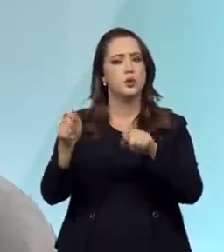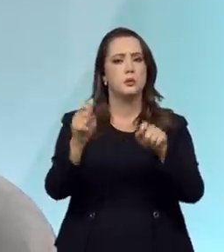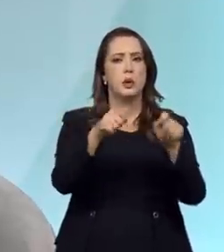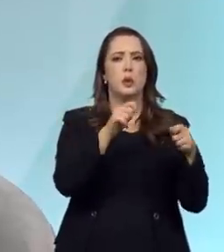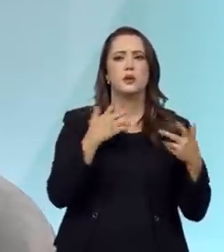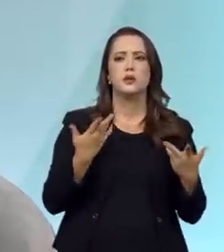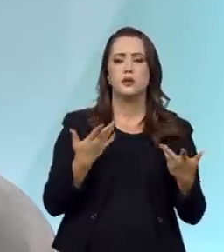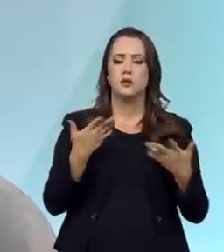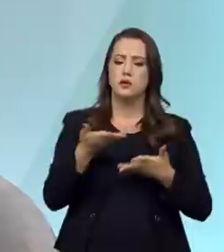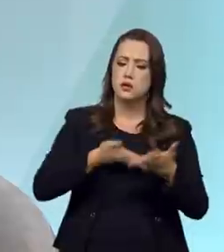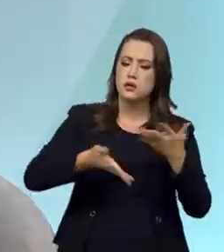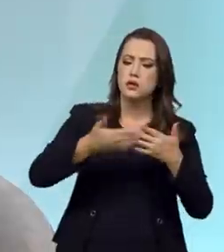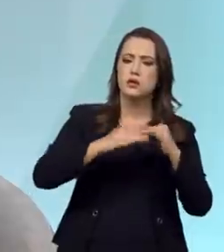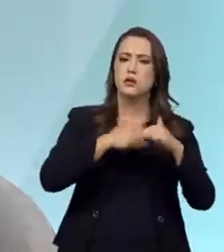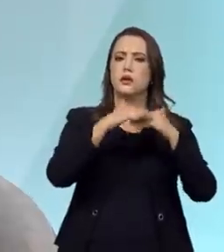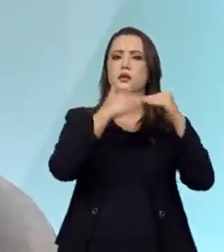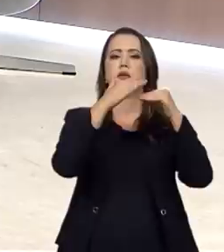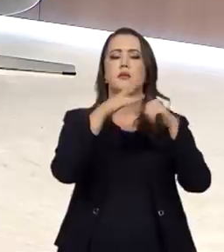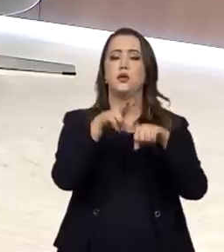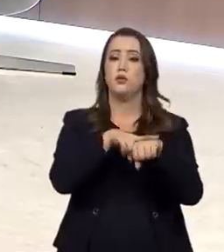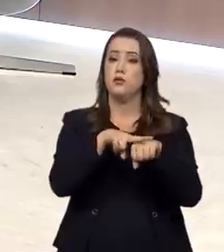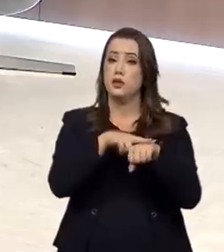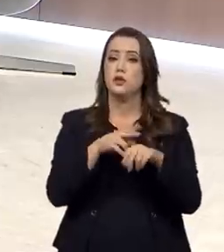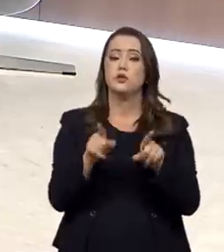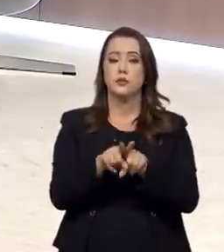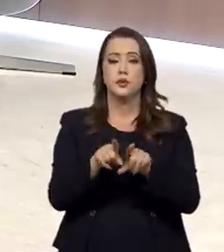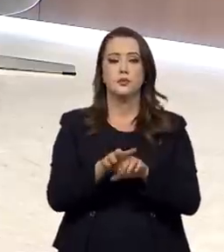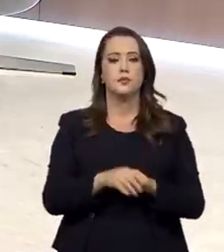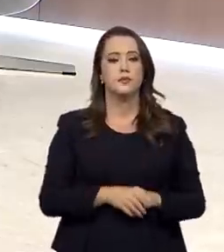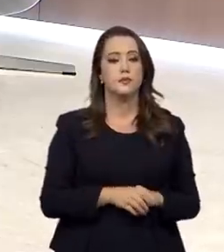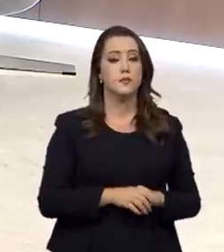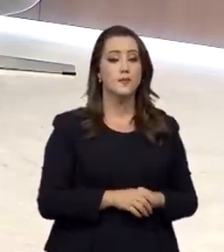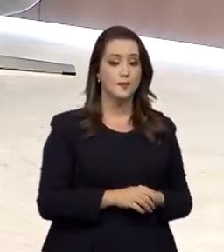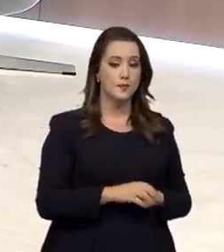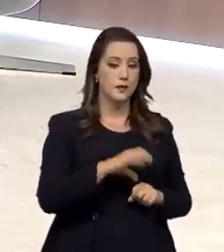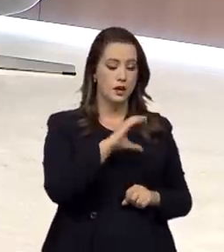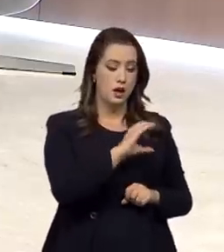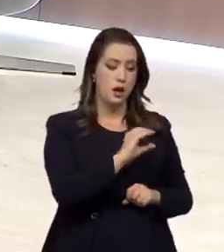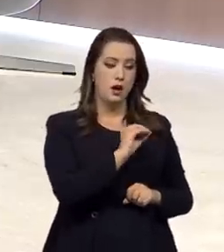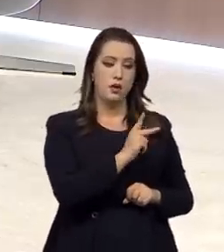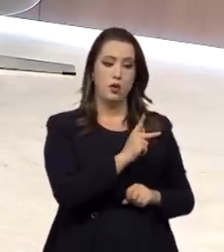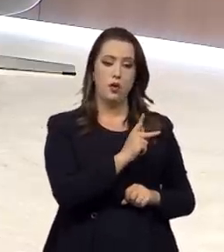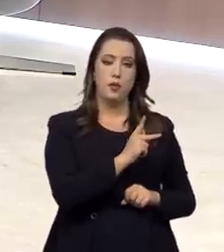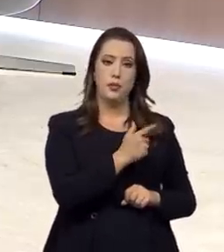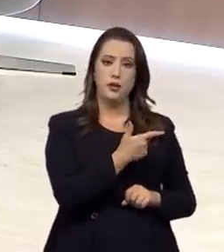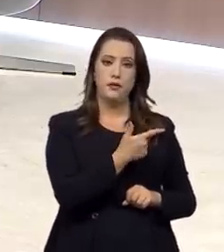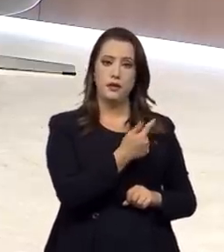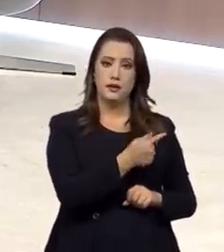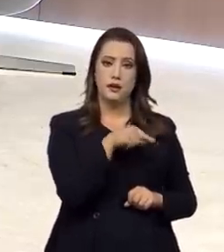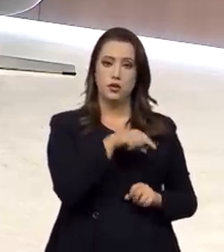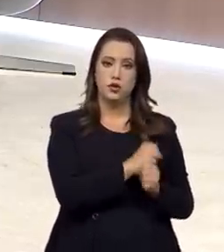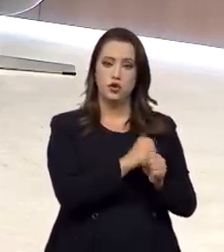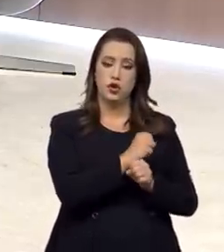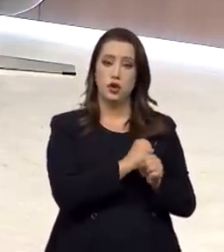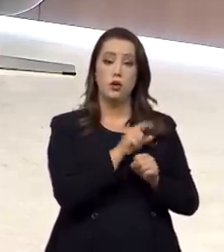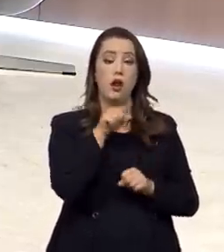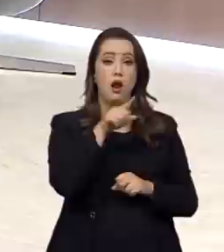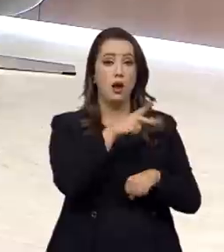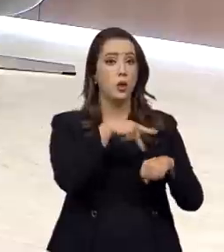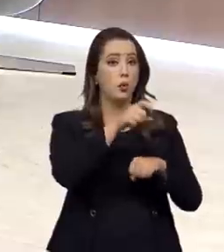beneficiem com esse desenvolvimento com esse crescimento verde e a cópia 27 neste ano ocorre no Egito